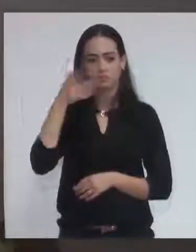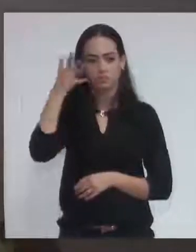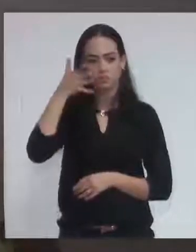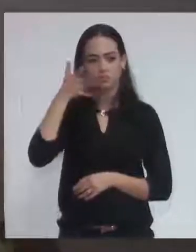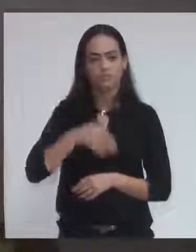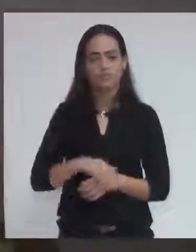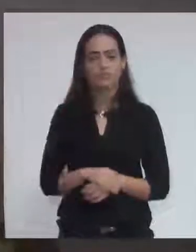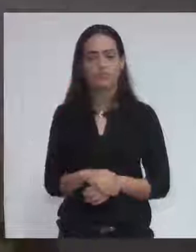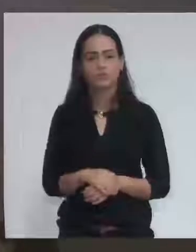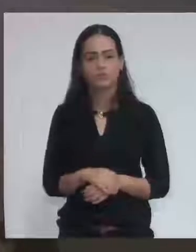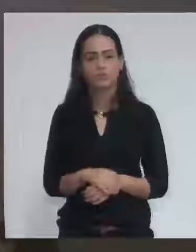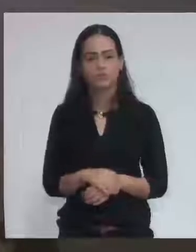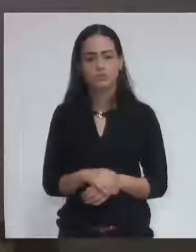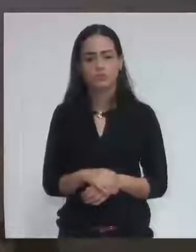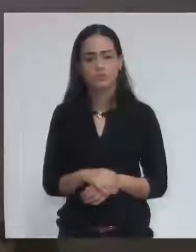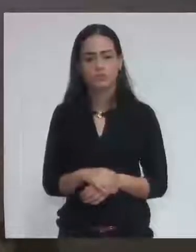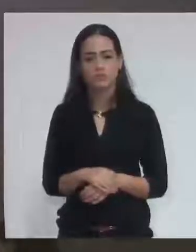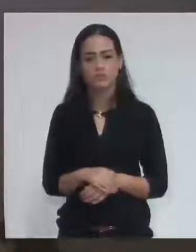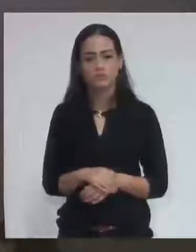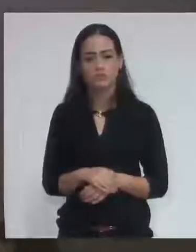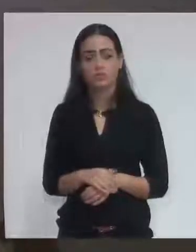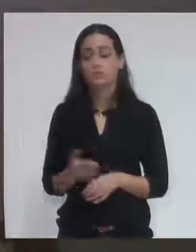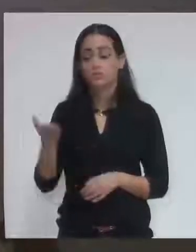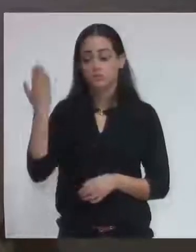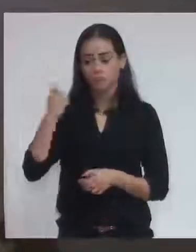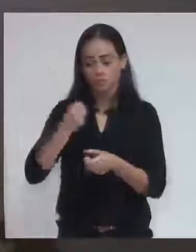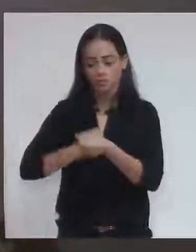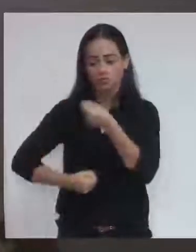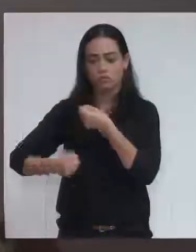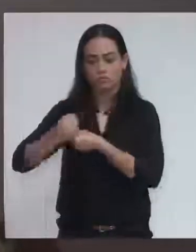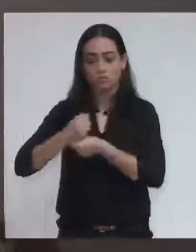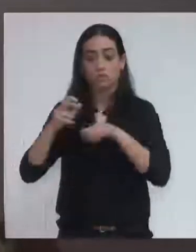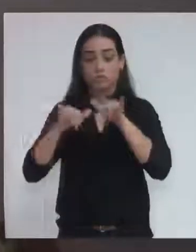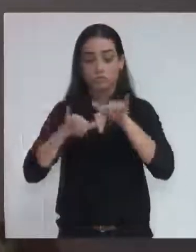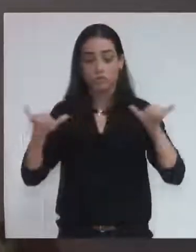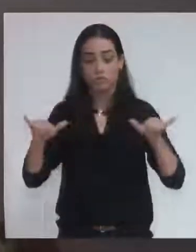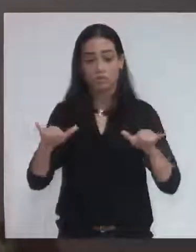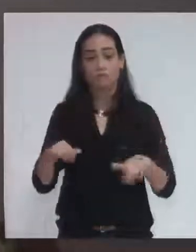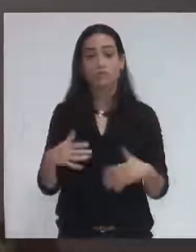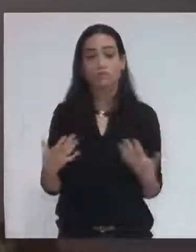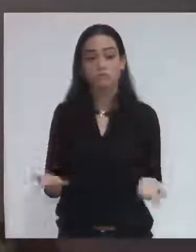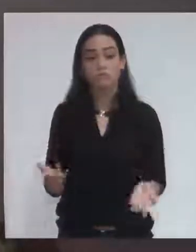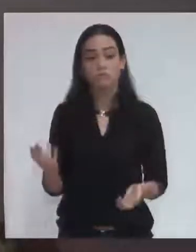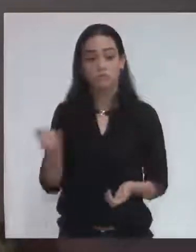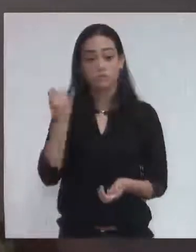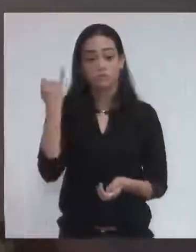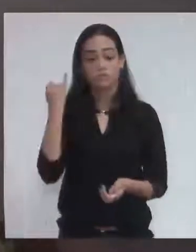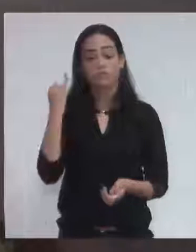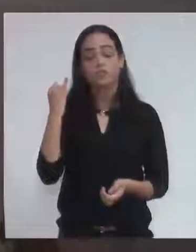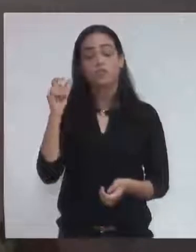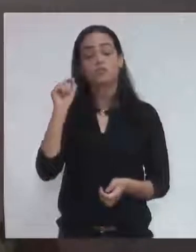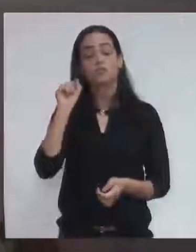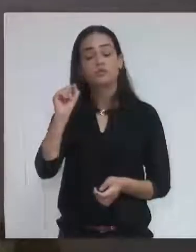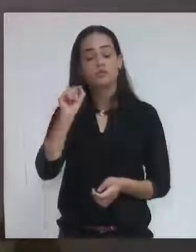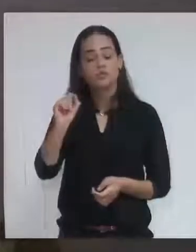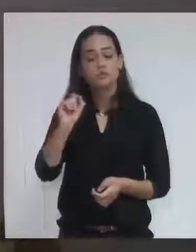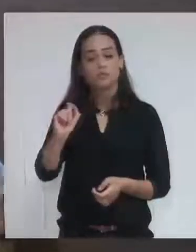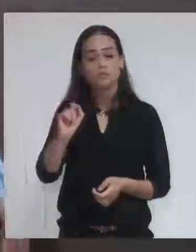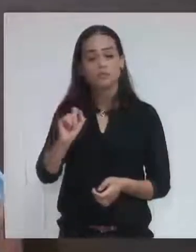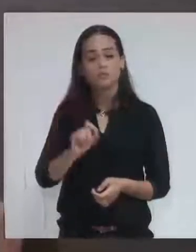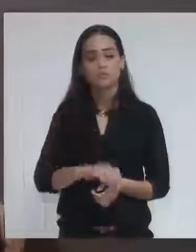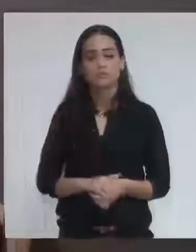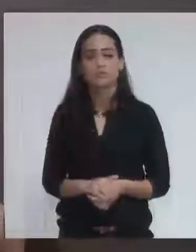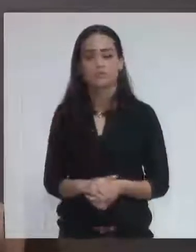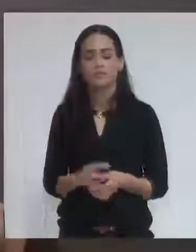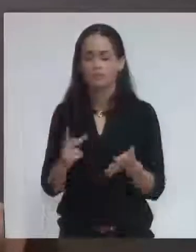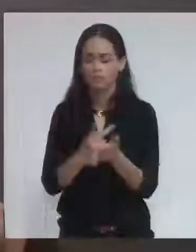qualquer tipo de problema, coloquei numa outra reportagem também ano passado, primeiro passo é aceitar o erro. Não é? Então eu queria que de todo